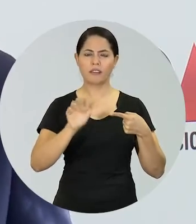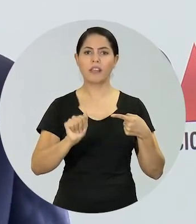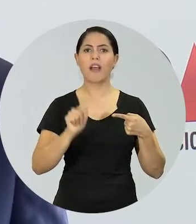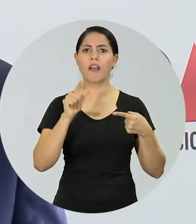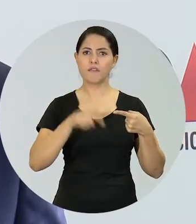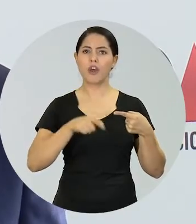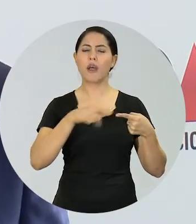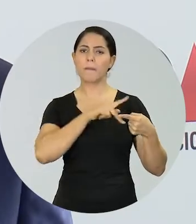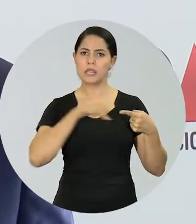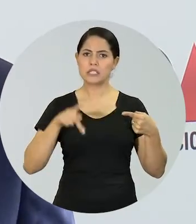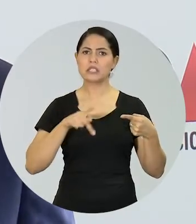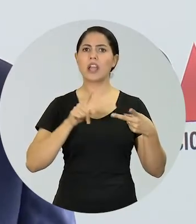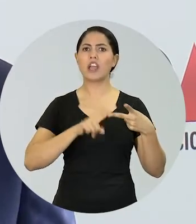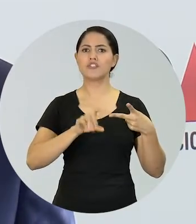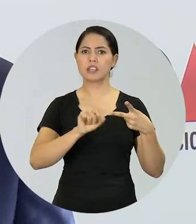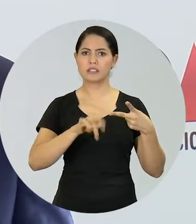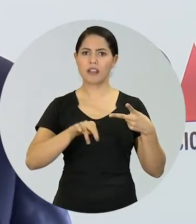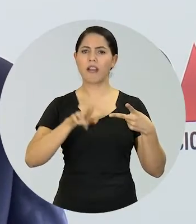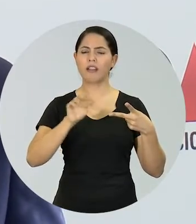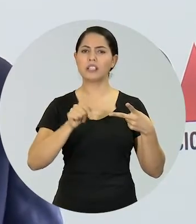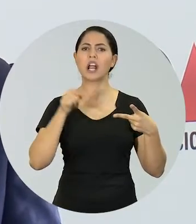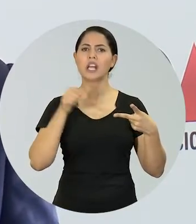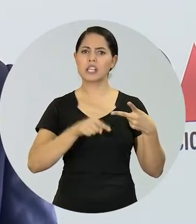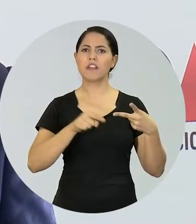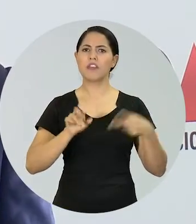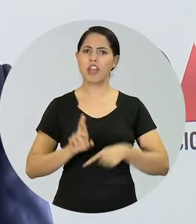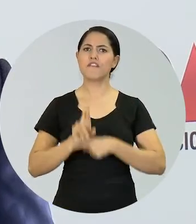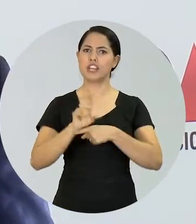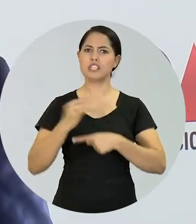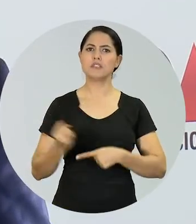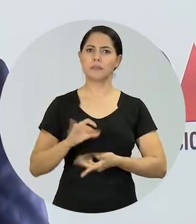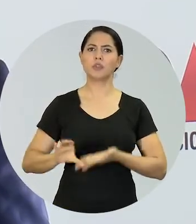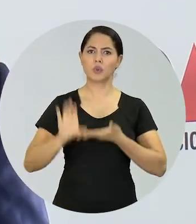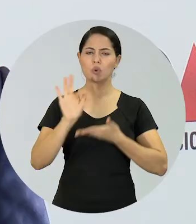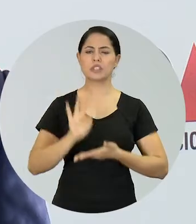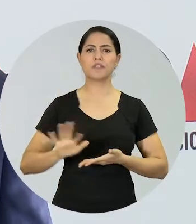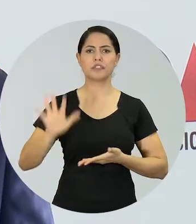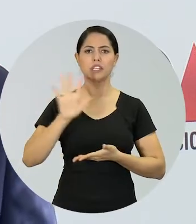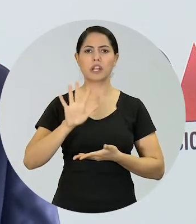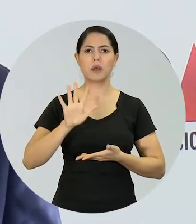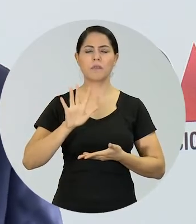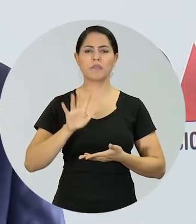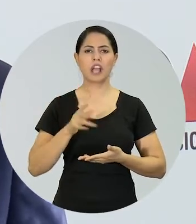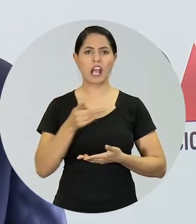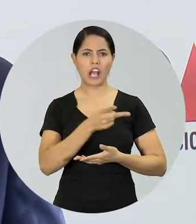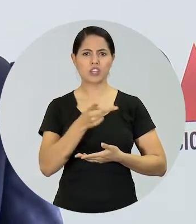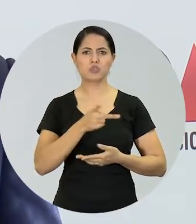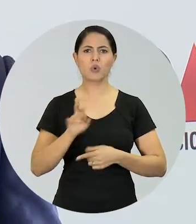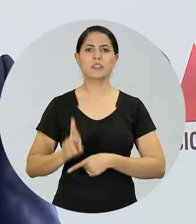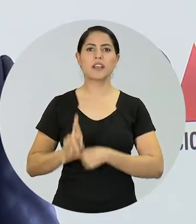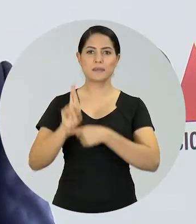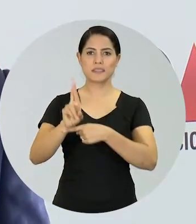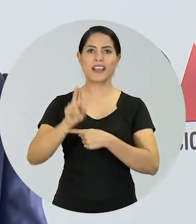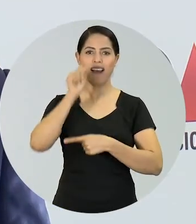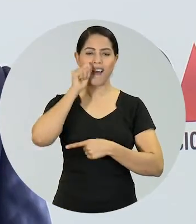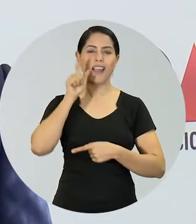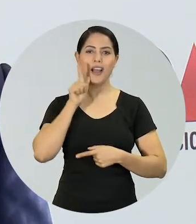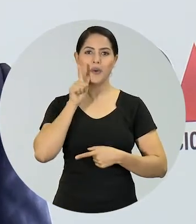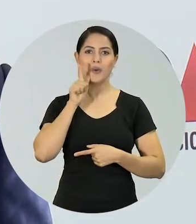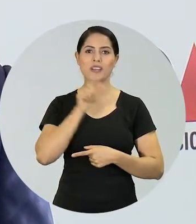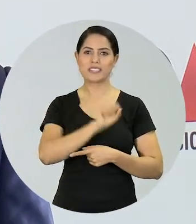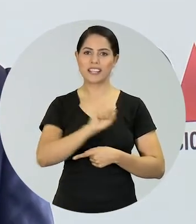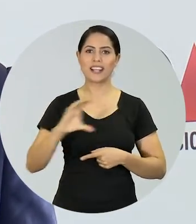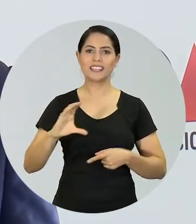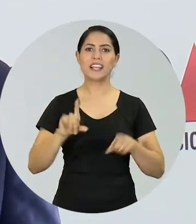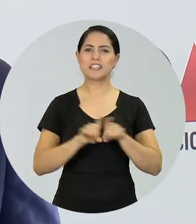Fernanda Marinella, presidente de seccional, Sandra Krieger, uma referência do Conselho Federal, representam Alagoas e